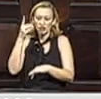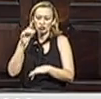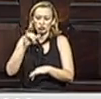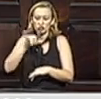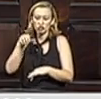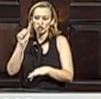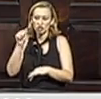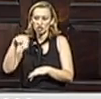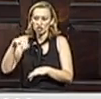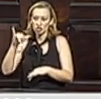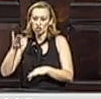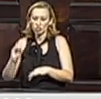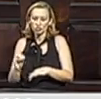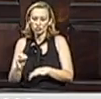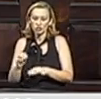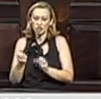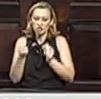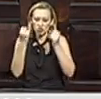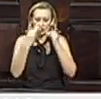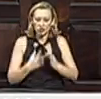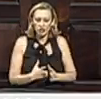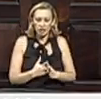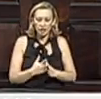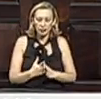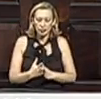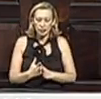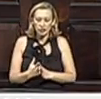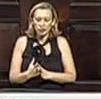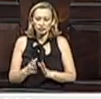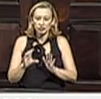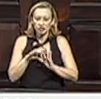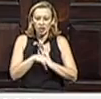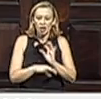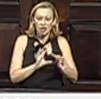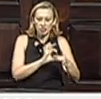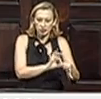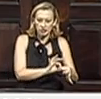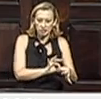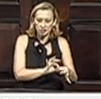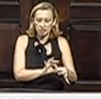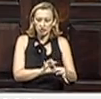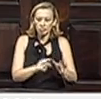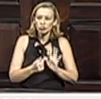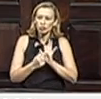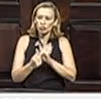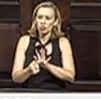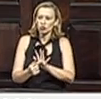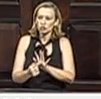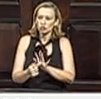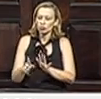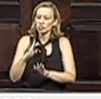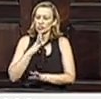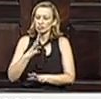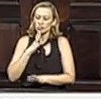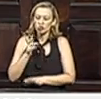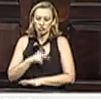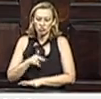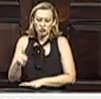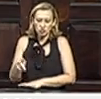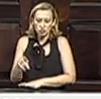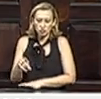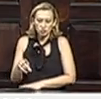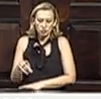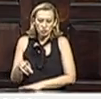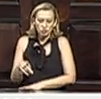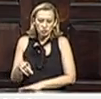favor. Presidente, a emenda trata do reconhecimento da profissão de barista. Na reunião do Colégio de Líderes,